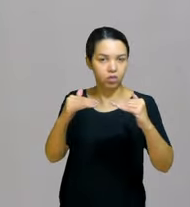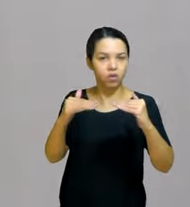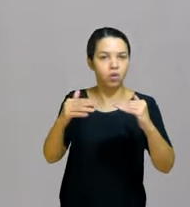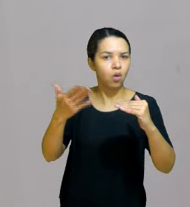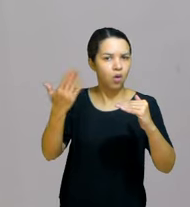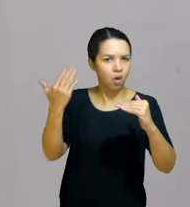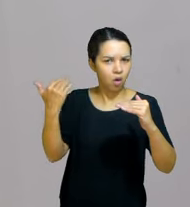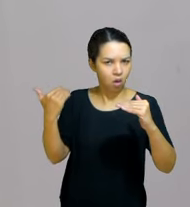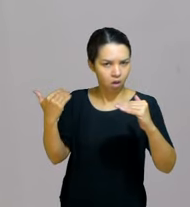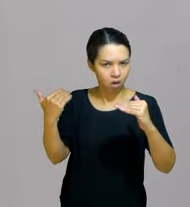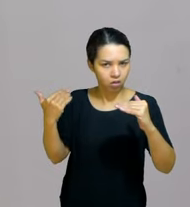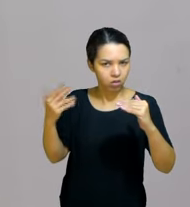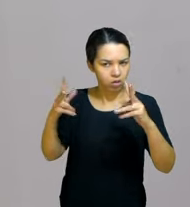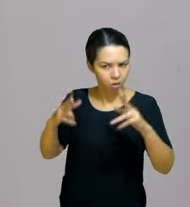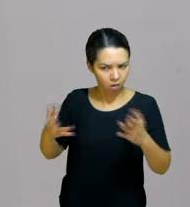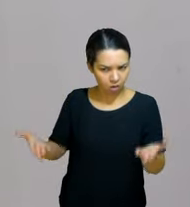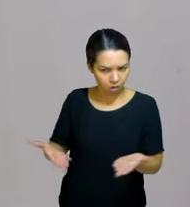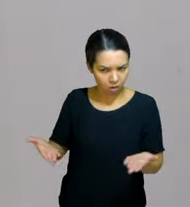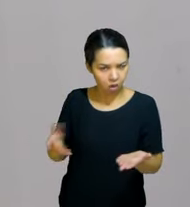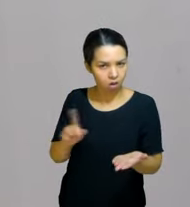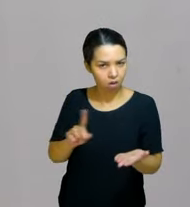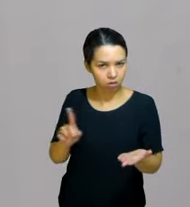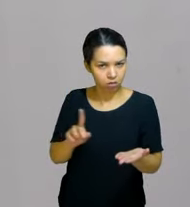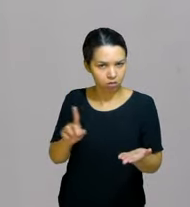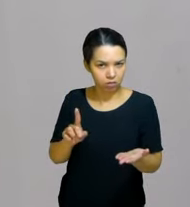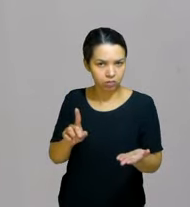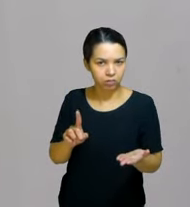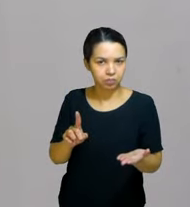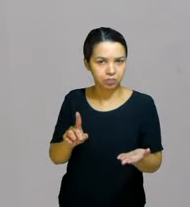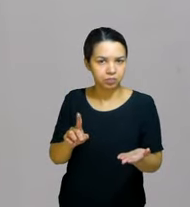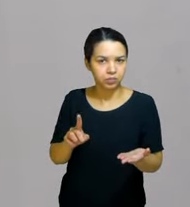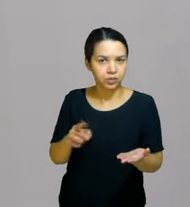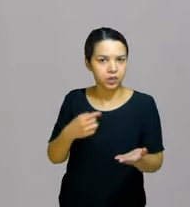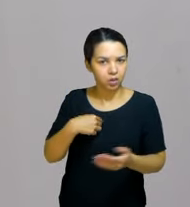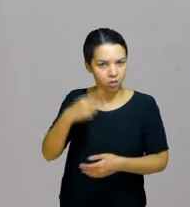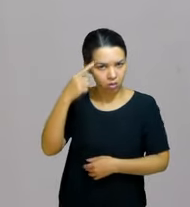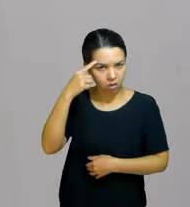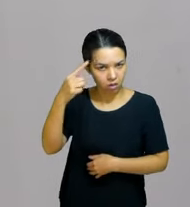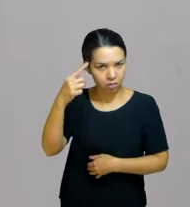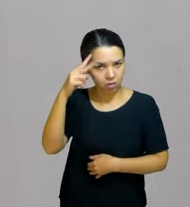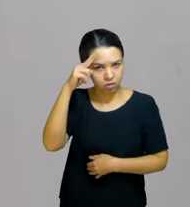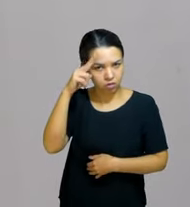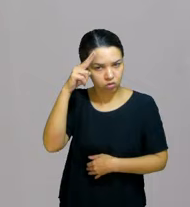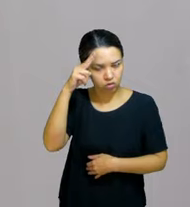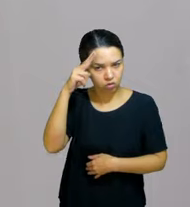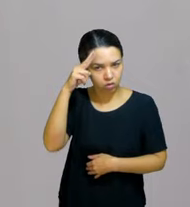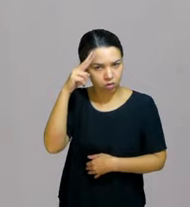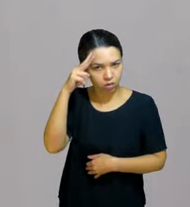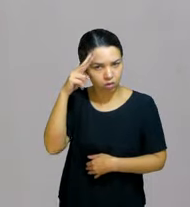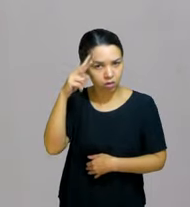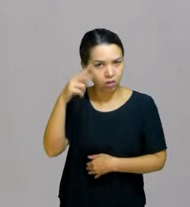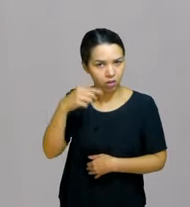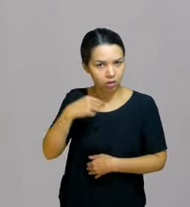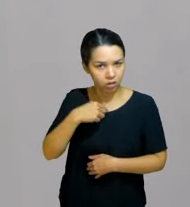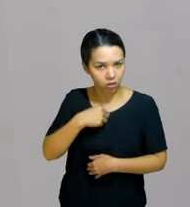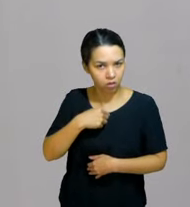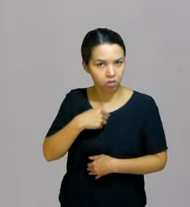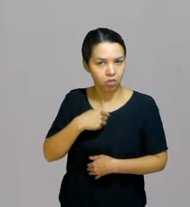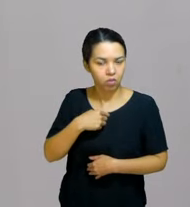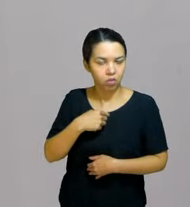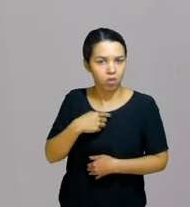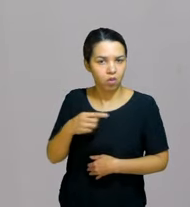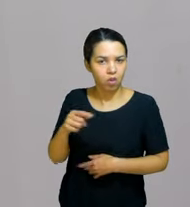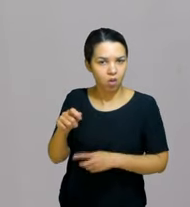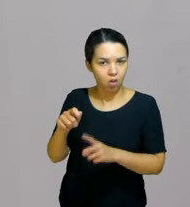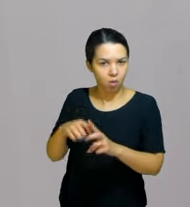feito agora. E quando eu digo que tem que lembrar da história, uma pessoa que está 3, 4 meses num